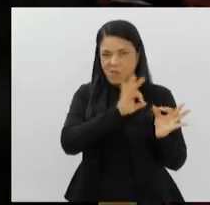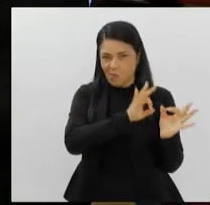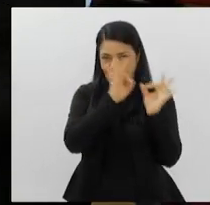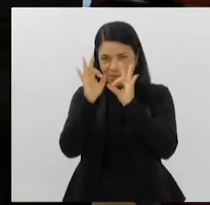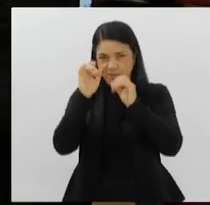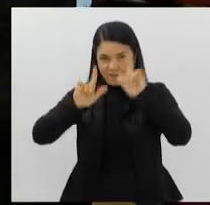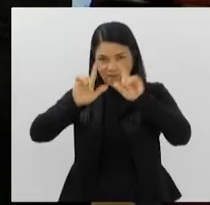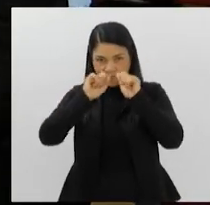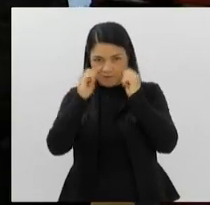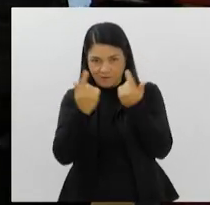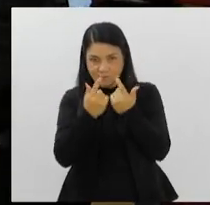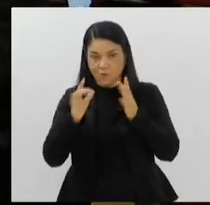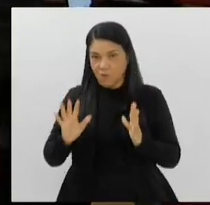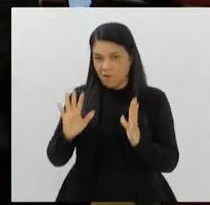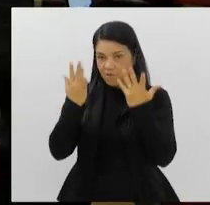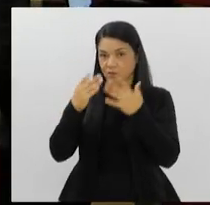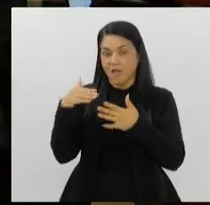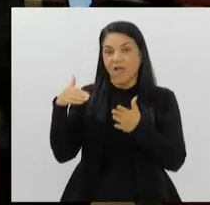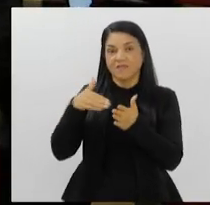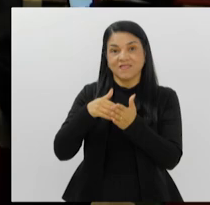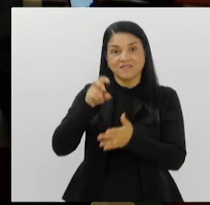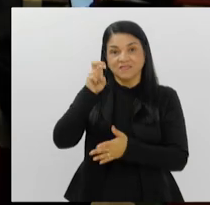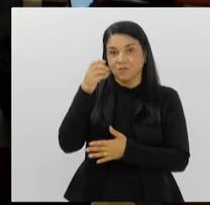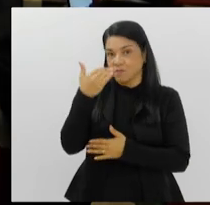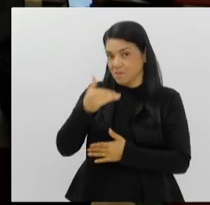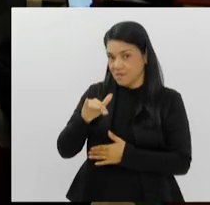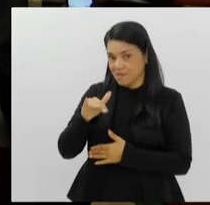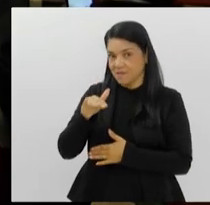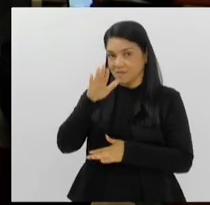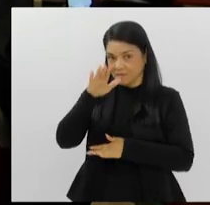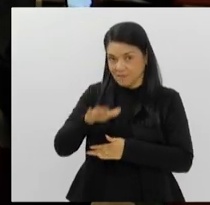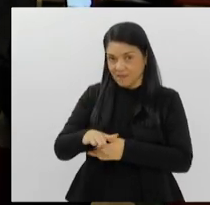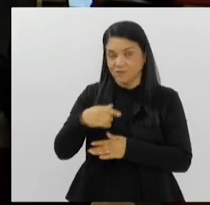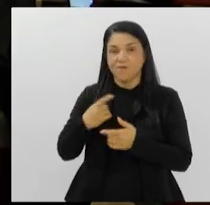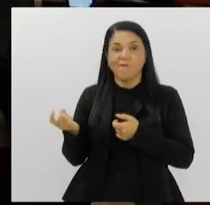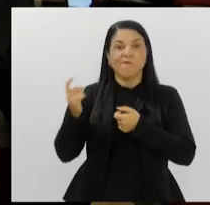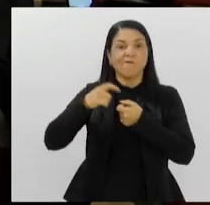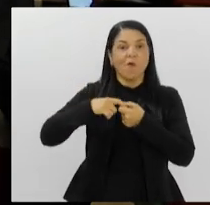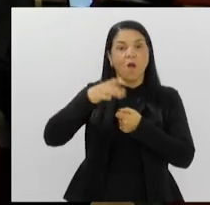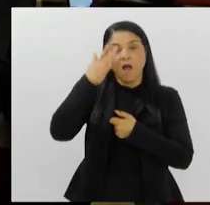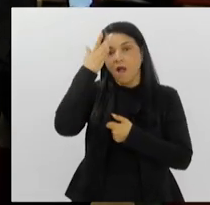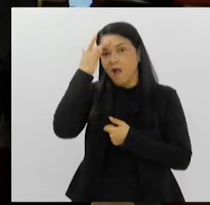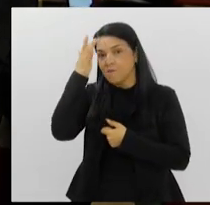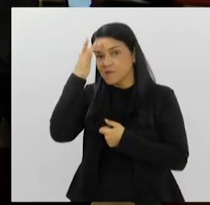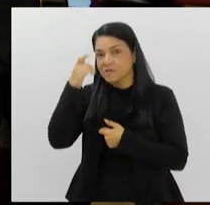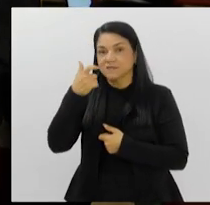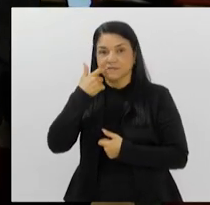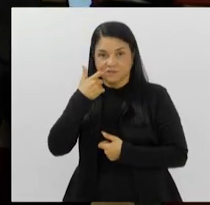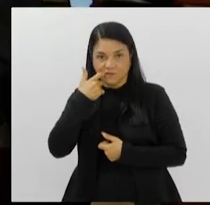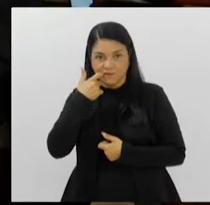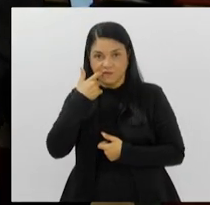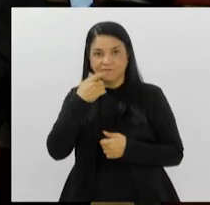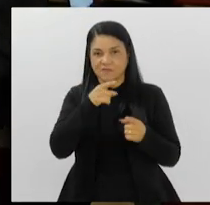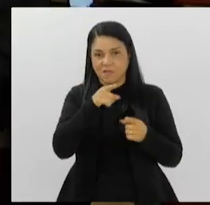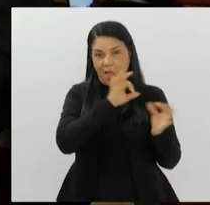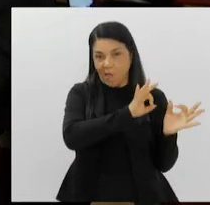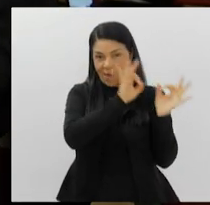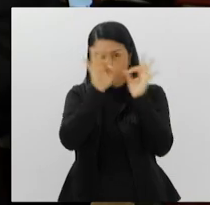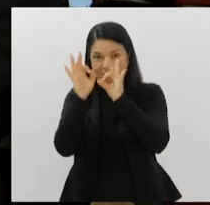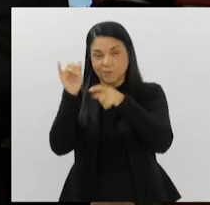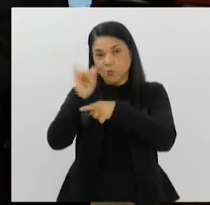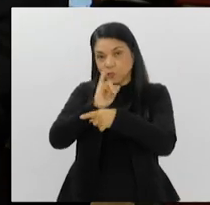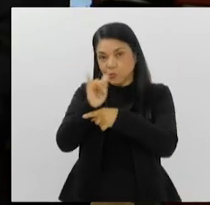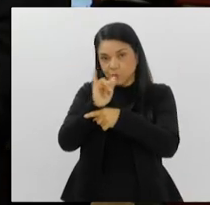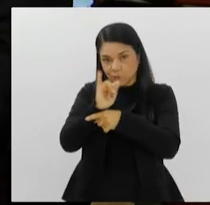TV Alerj também, o evento vai até às 5h30 da tarde e volta amanhã também na sexta-feira, tudo aí você pode acompanhar pelo YouTube